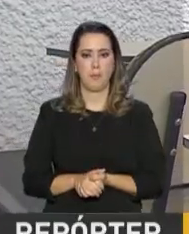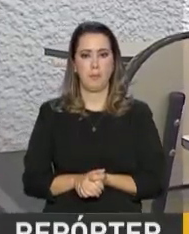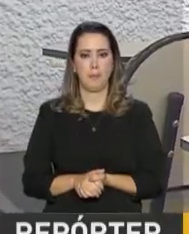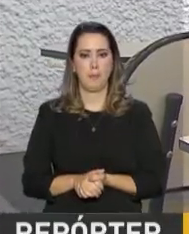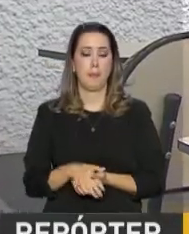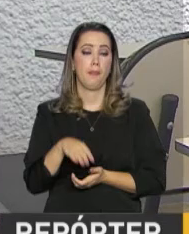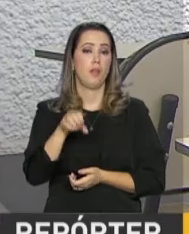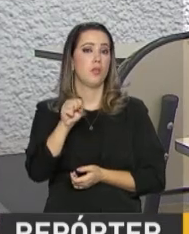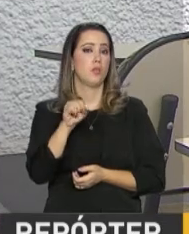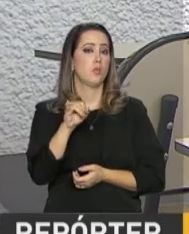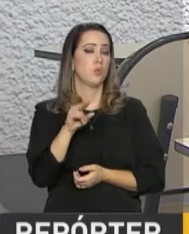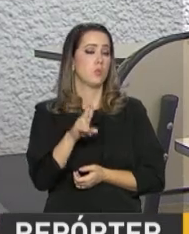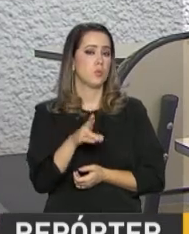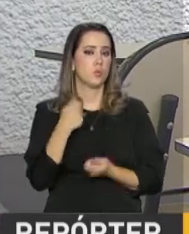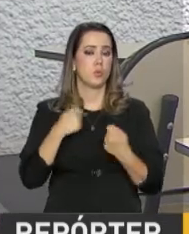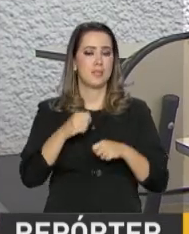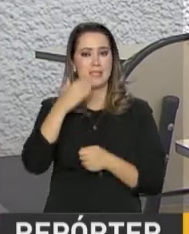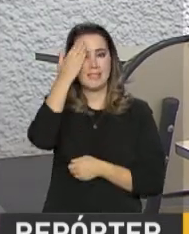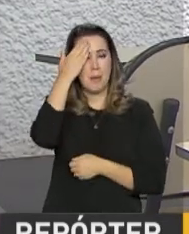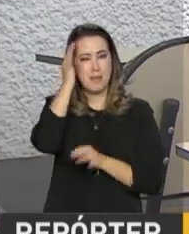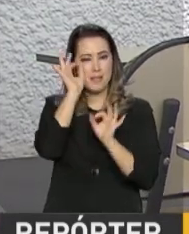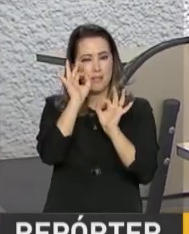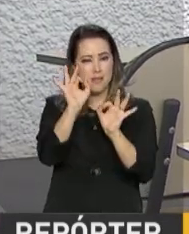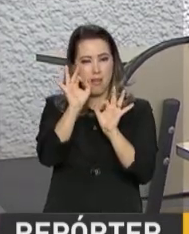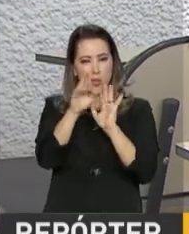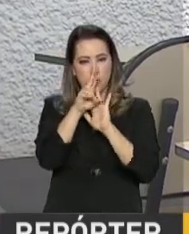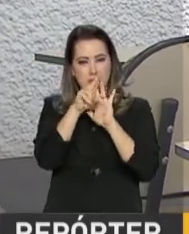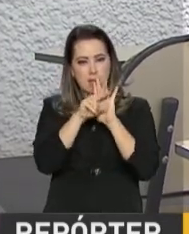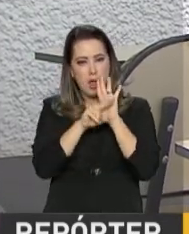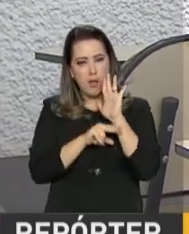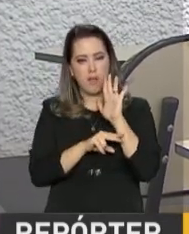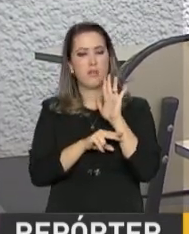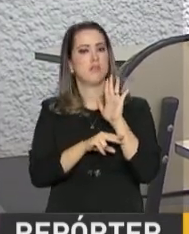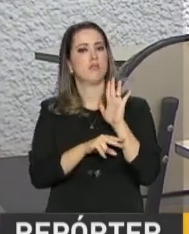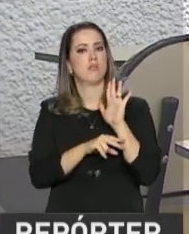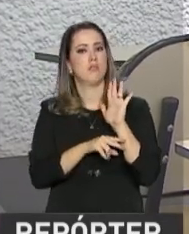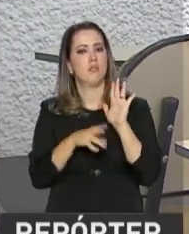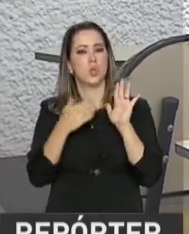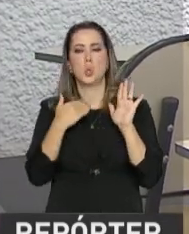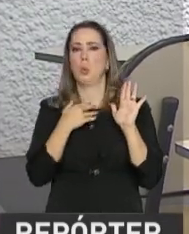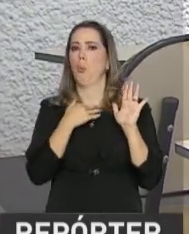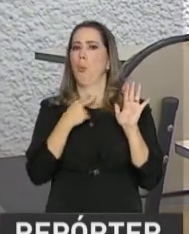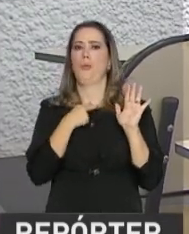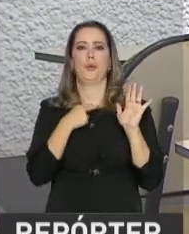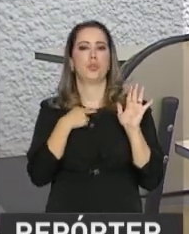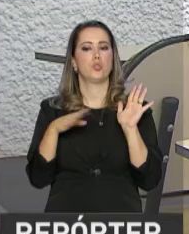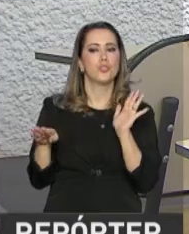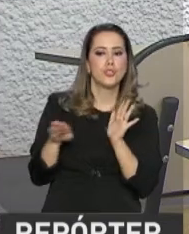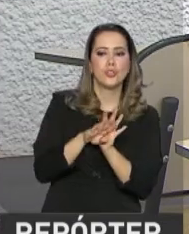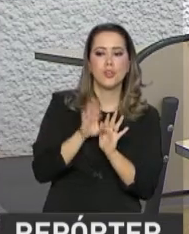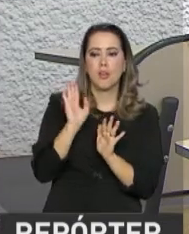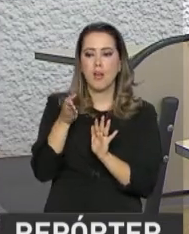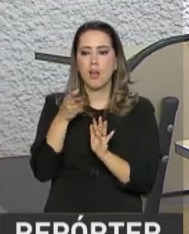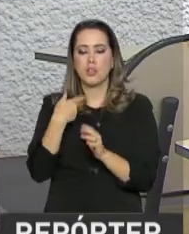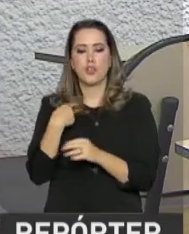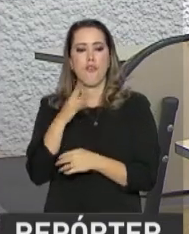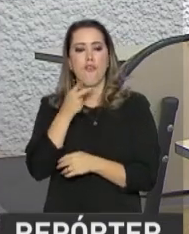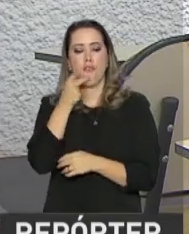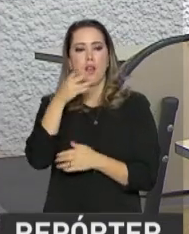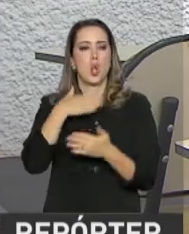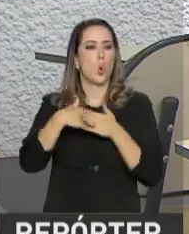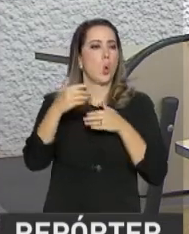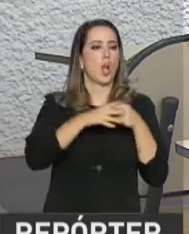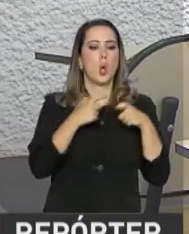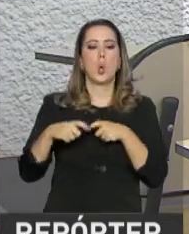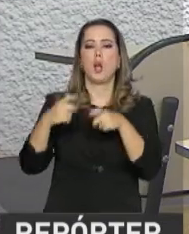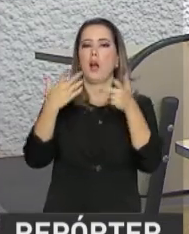ele vai participar do jogo você tem que saber as regras né você não pode chegar e colocar sua nota em qualquer